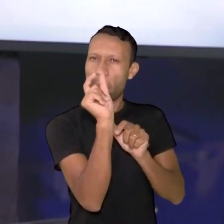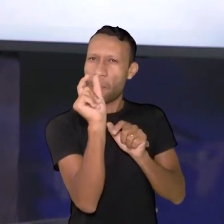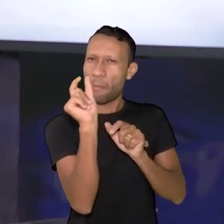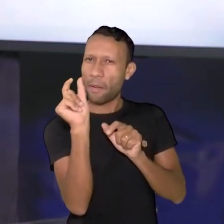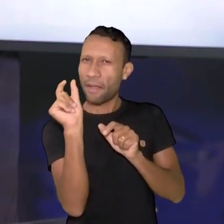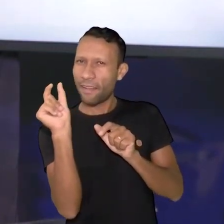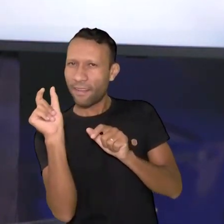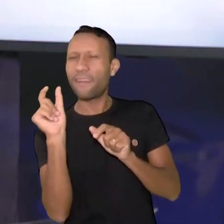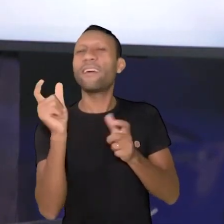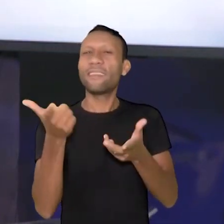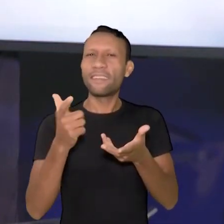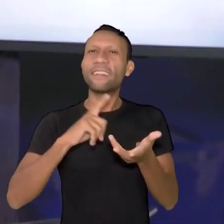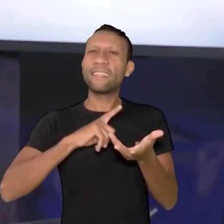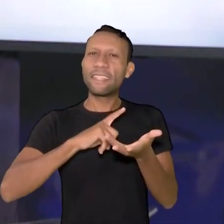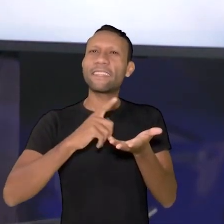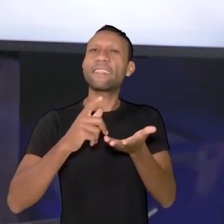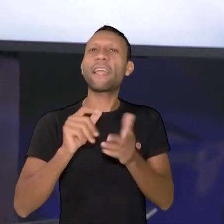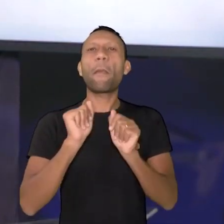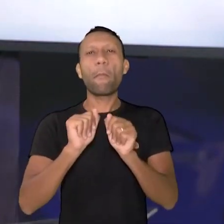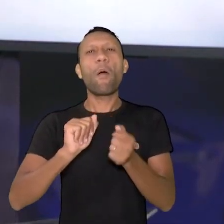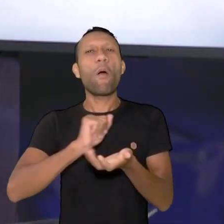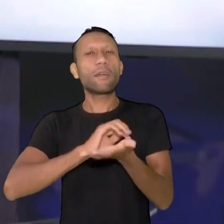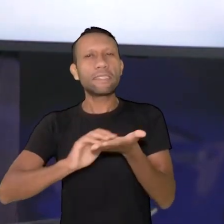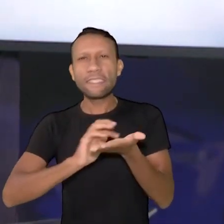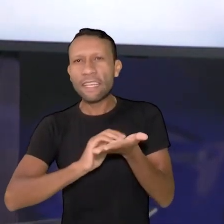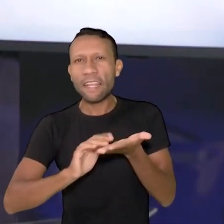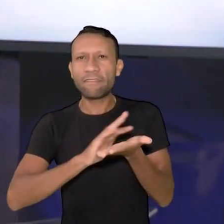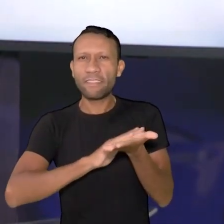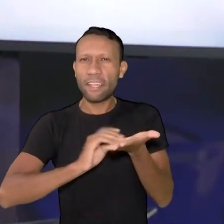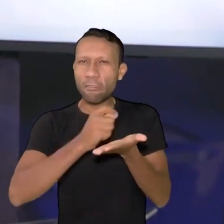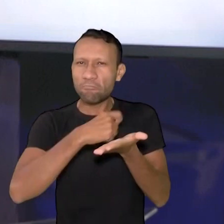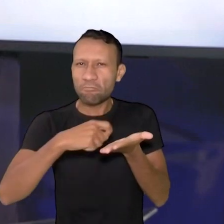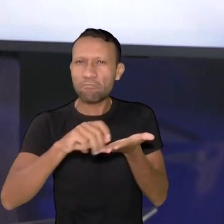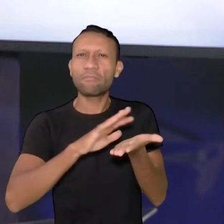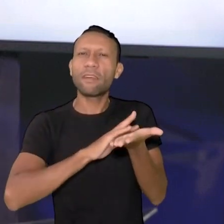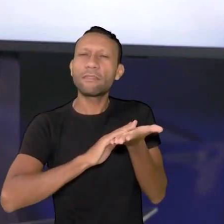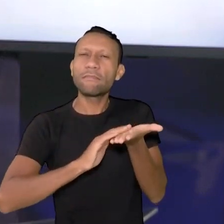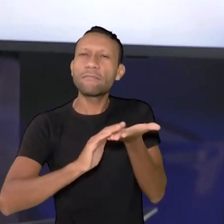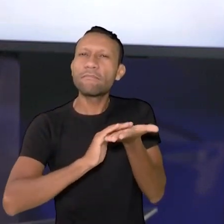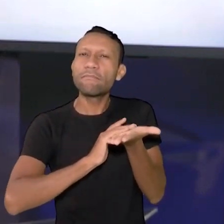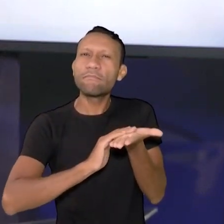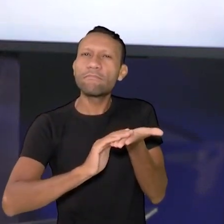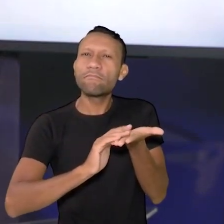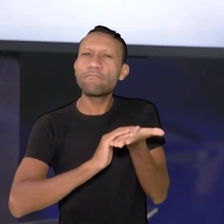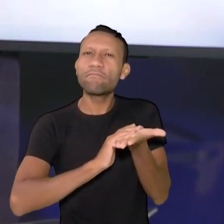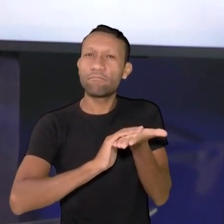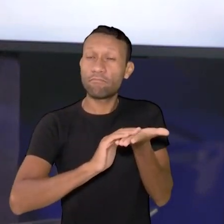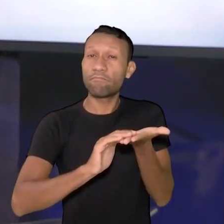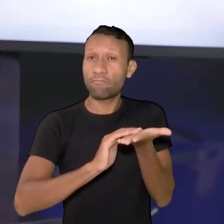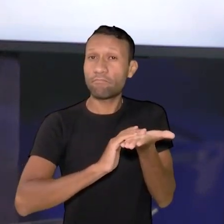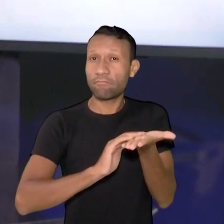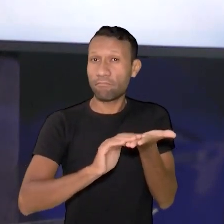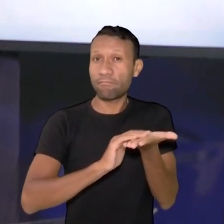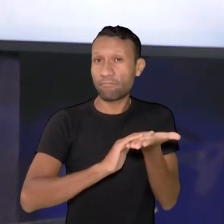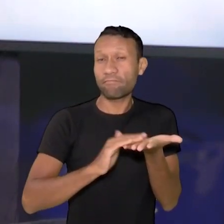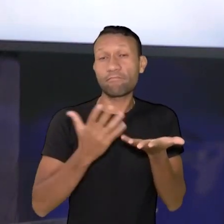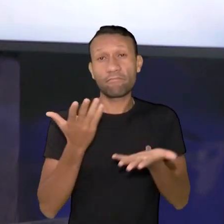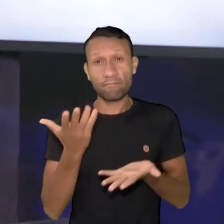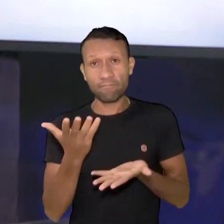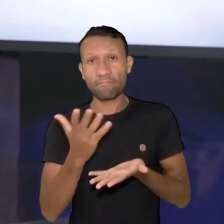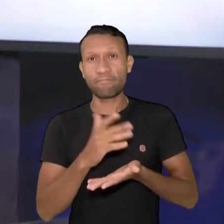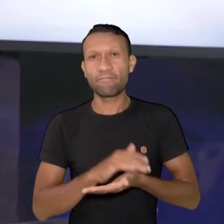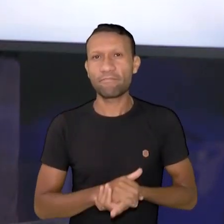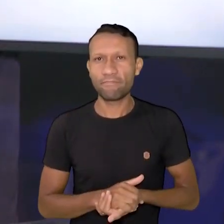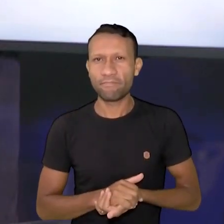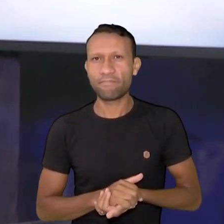tentarem colocar todas as letras que elas tiverem. Então, ó, se ela está tendo uma letra, a gente vai ter essa máscara aqui para ser